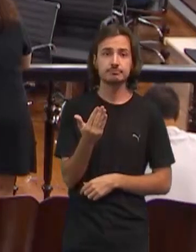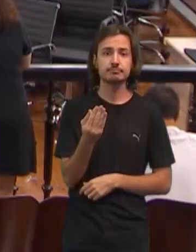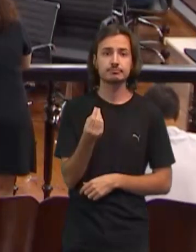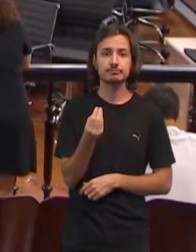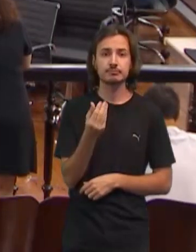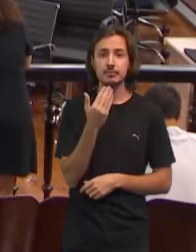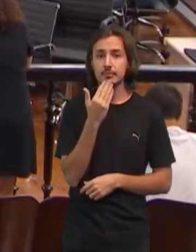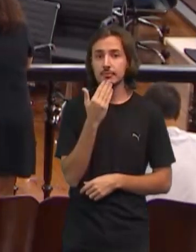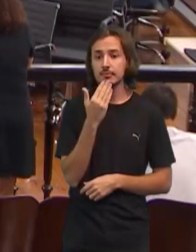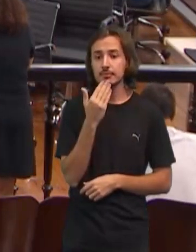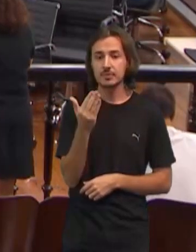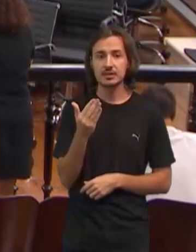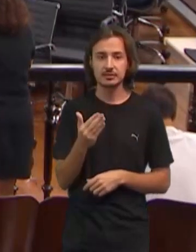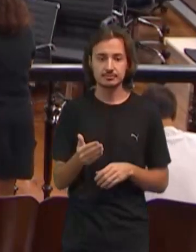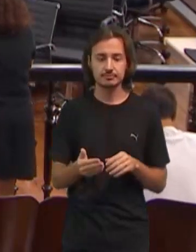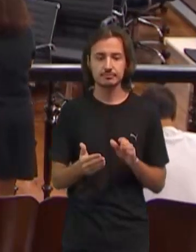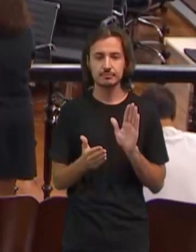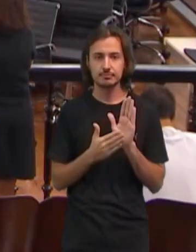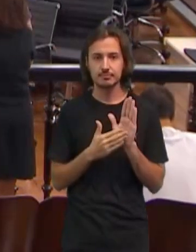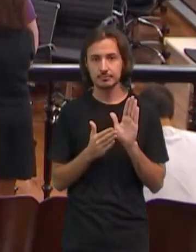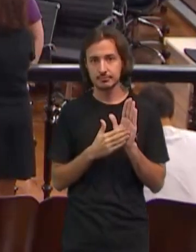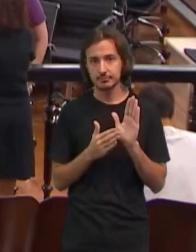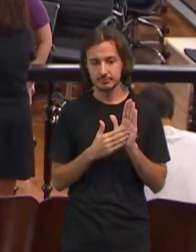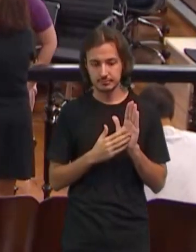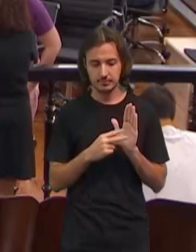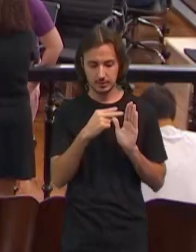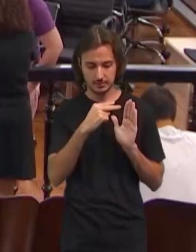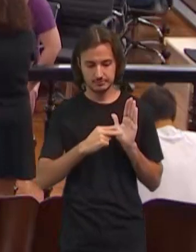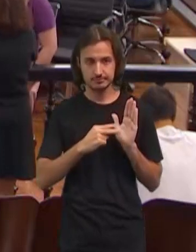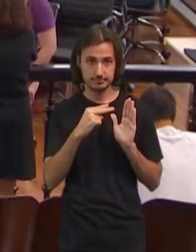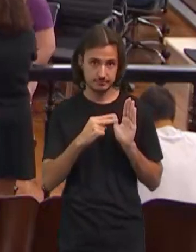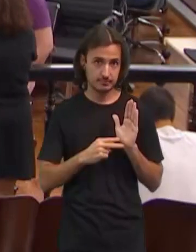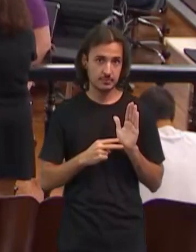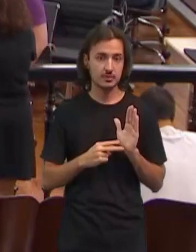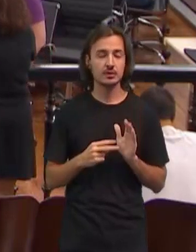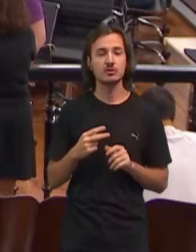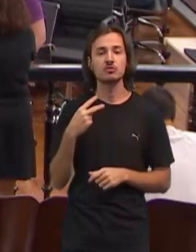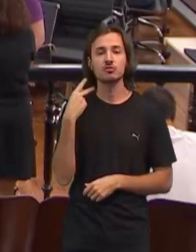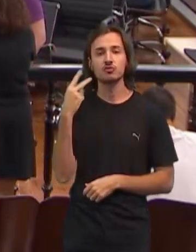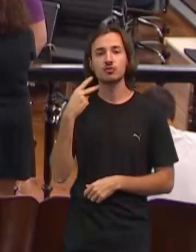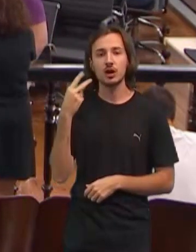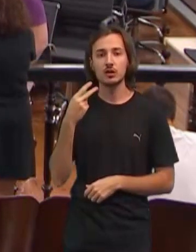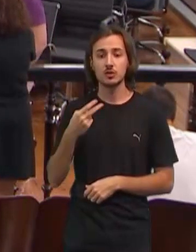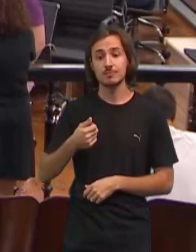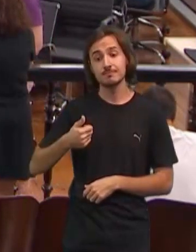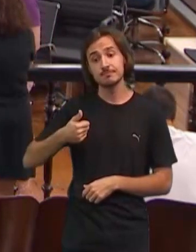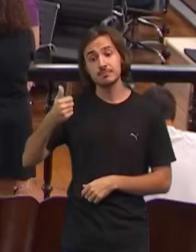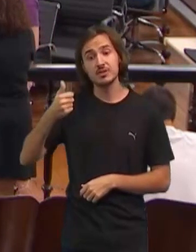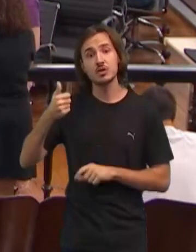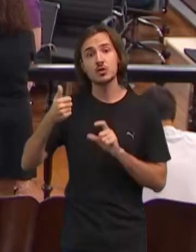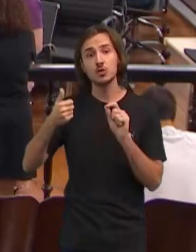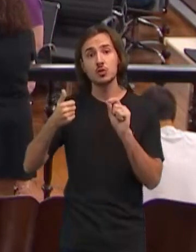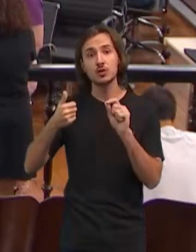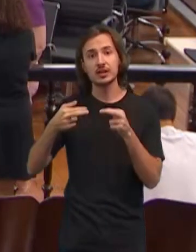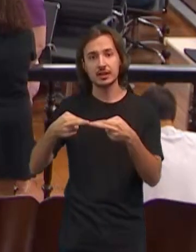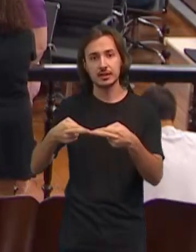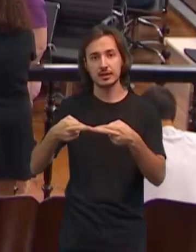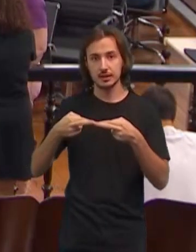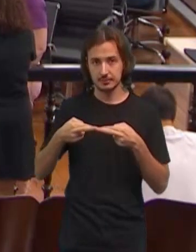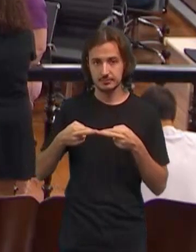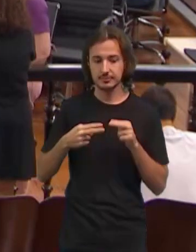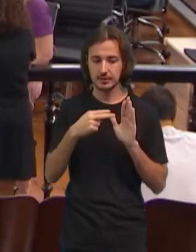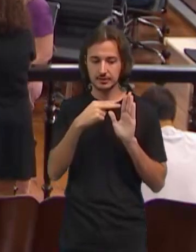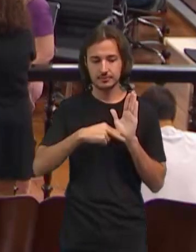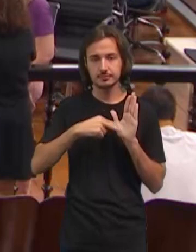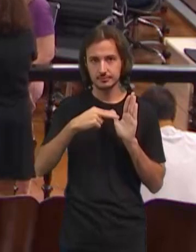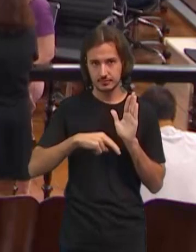das proposições e a primeira a ser avaliada aí pelos vereadores são os requerimentos, de forma englobada, por